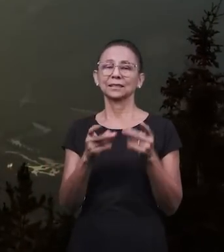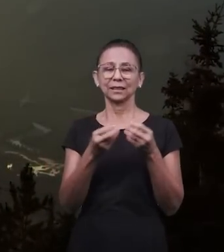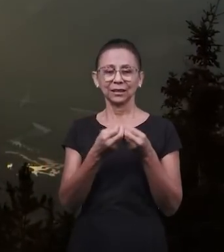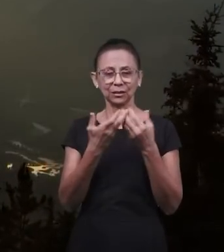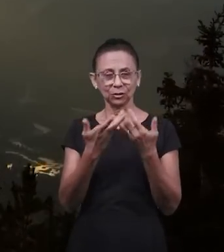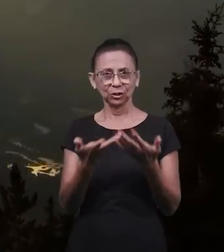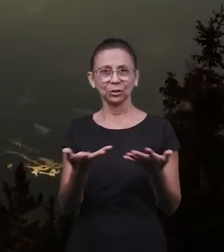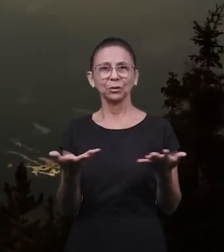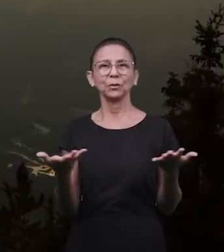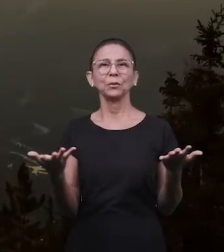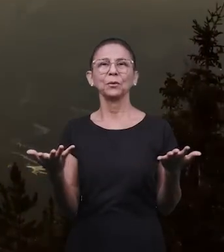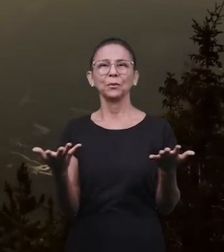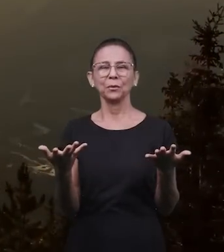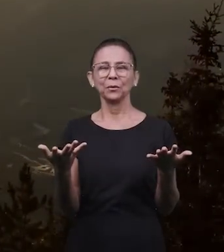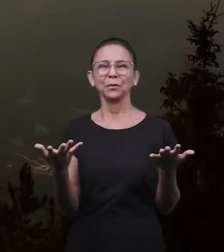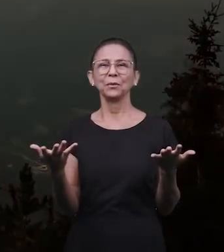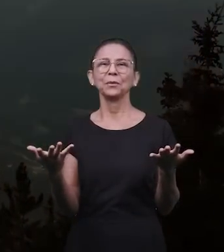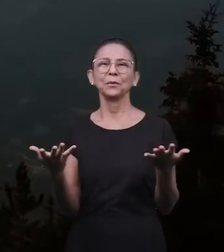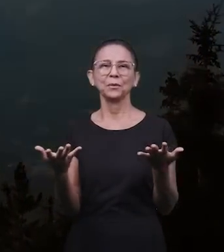Minha